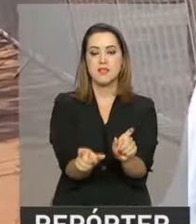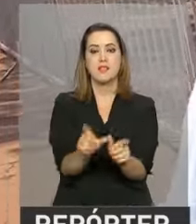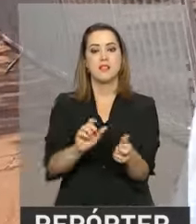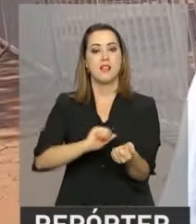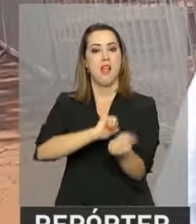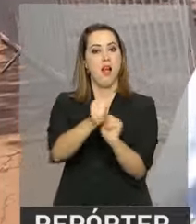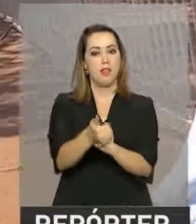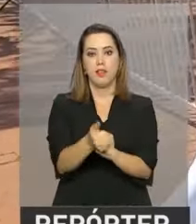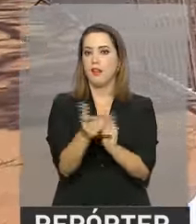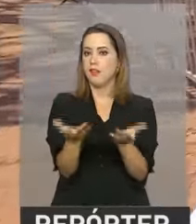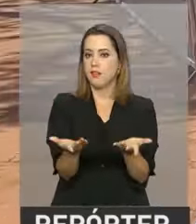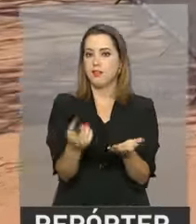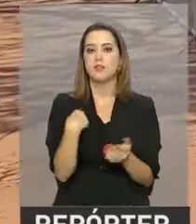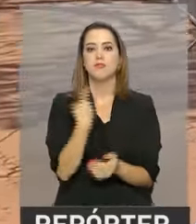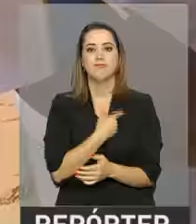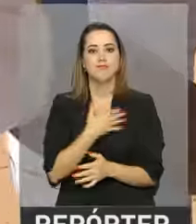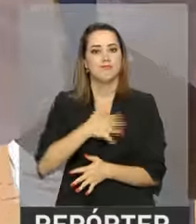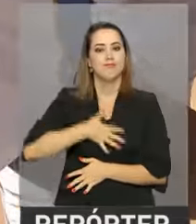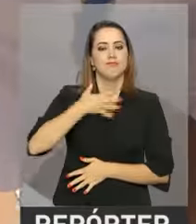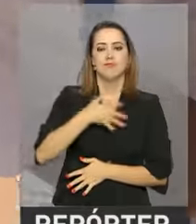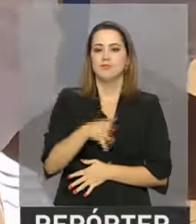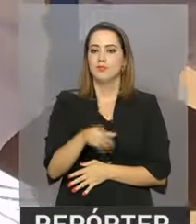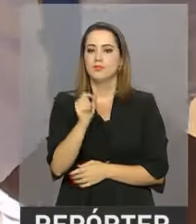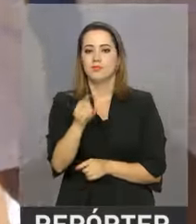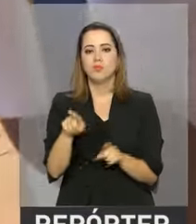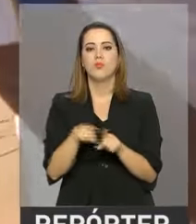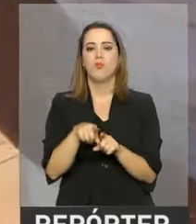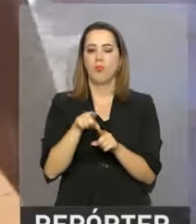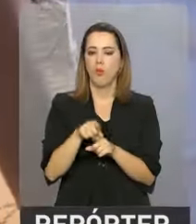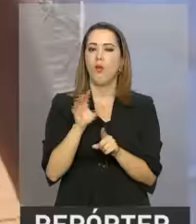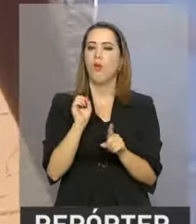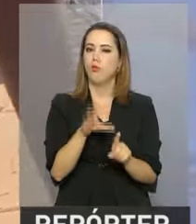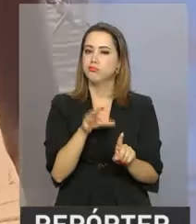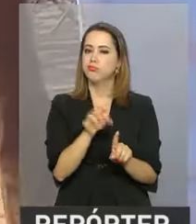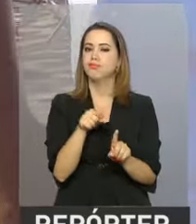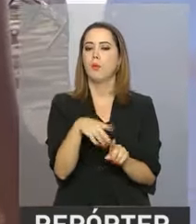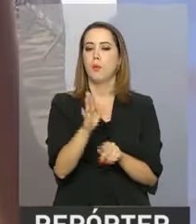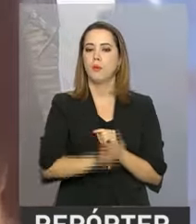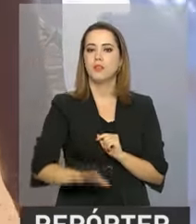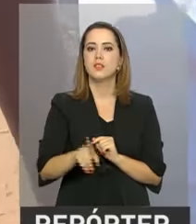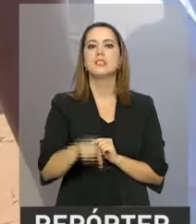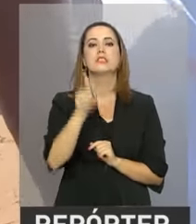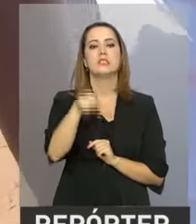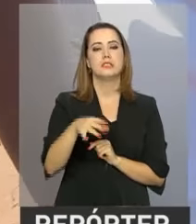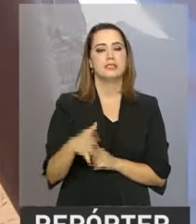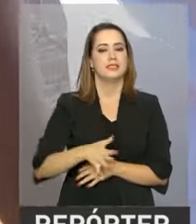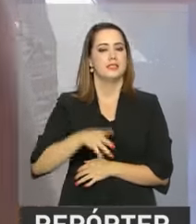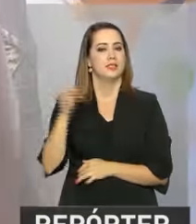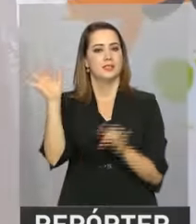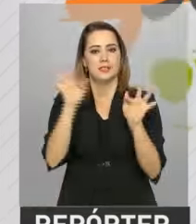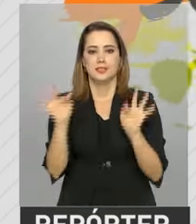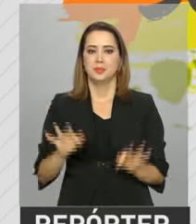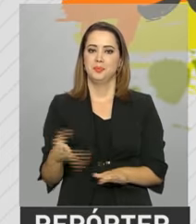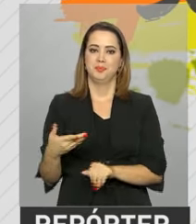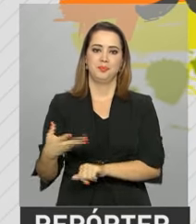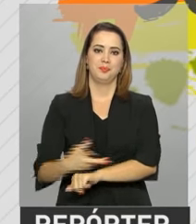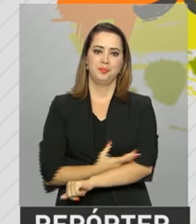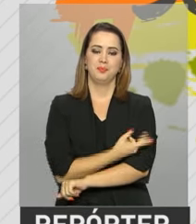para alguém, em qualquer segmento da sociedade, mas ser inspiração para uma criança é muito emocionante, né?